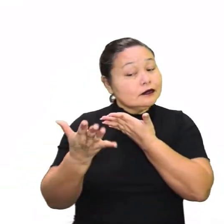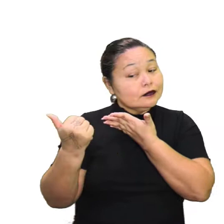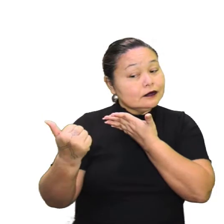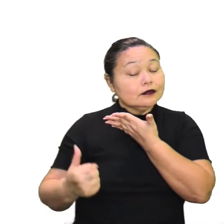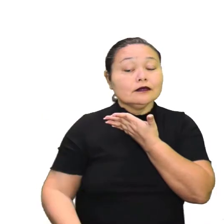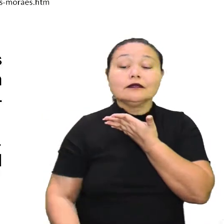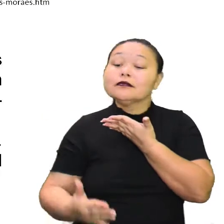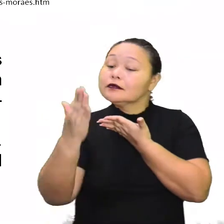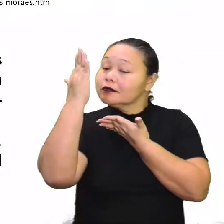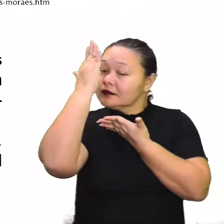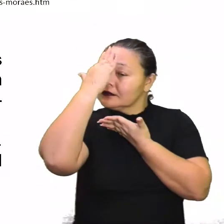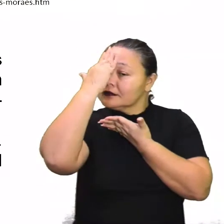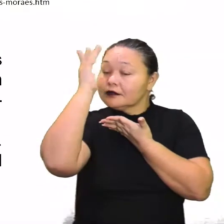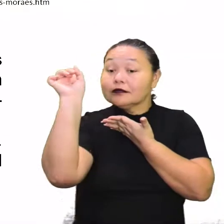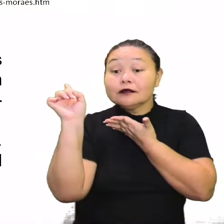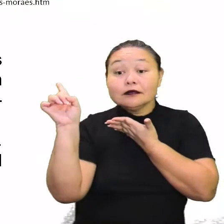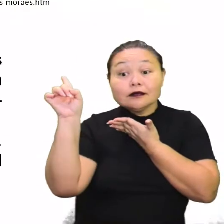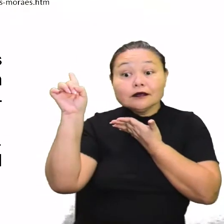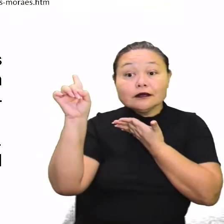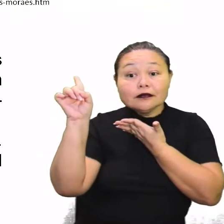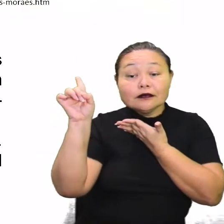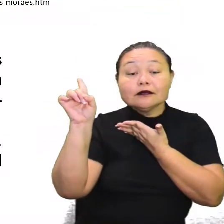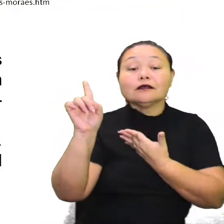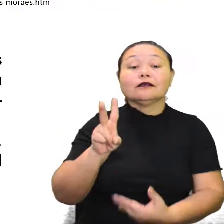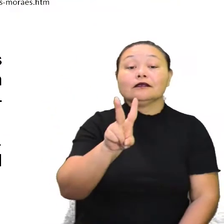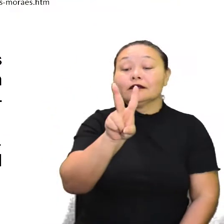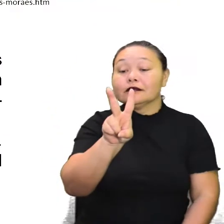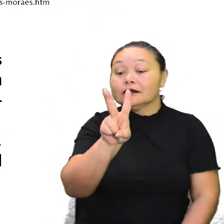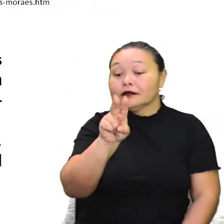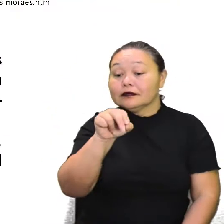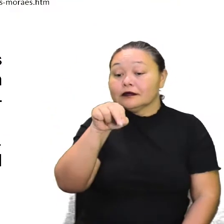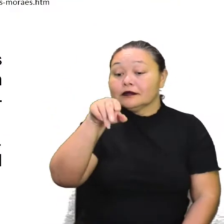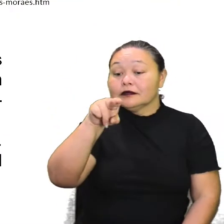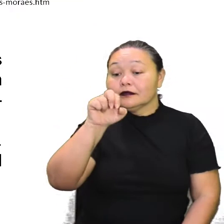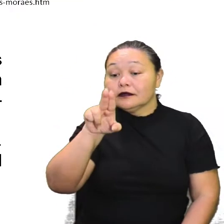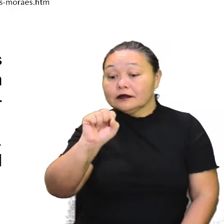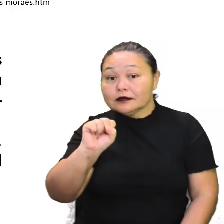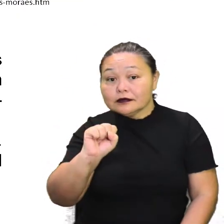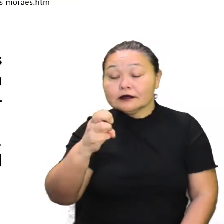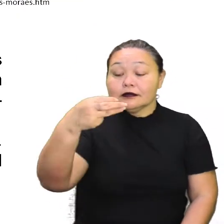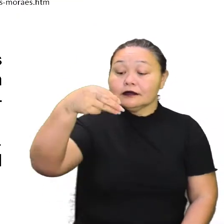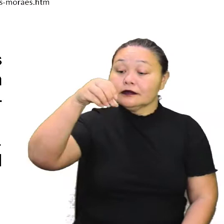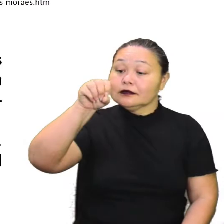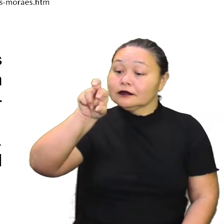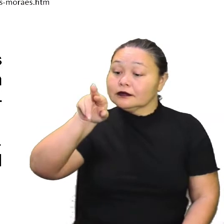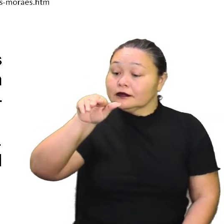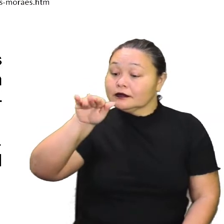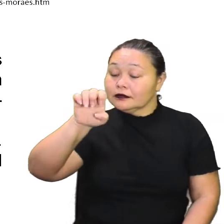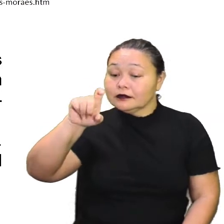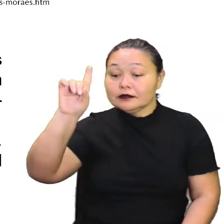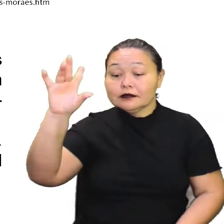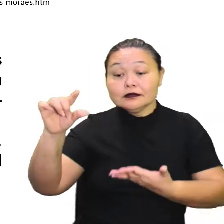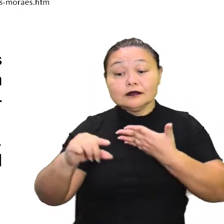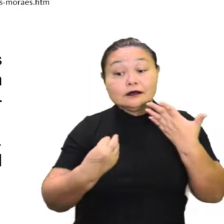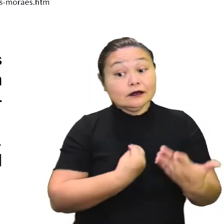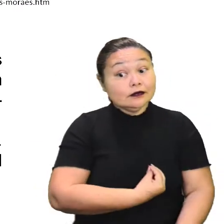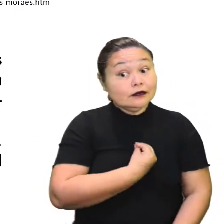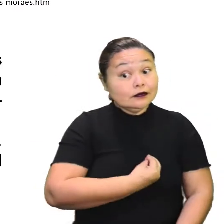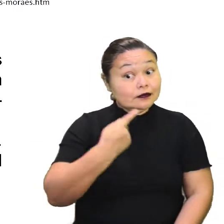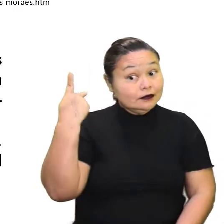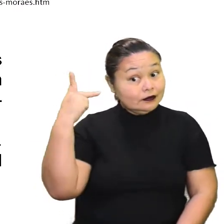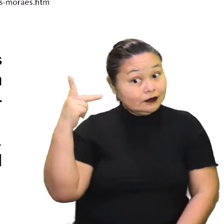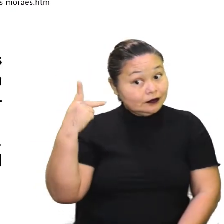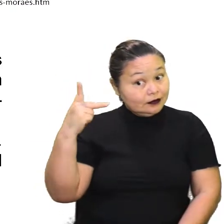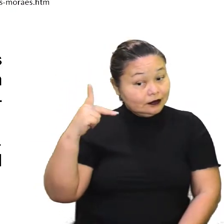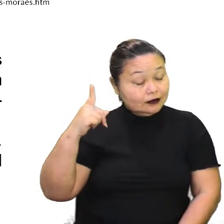lá então saber quem é Vinícius de Moraes, né? Então vamos aí saber um pouquinho da biografia desse grande